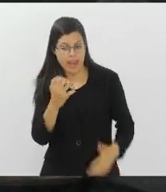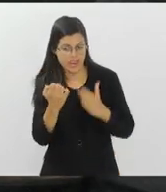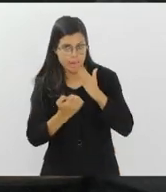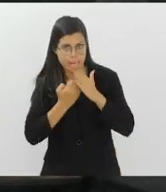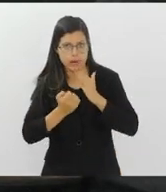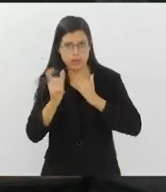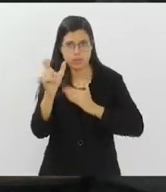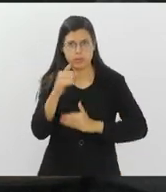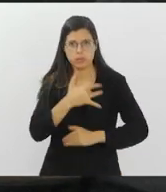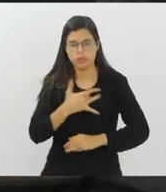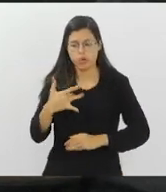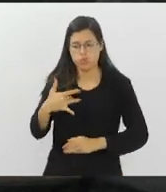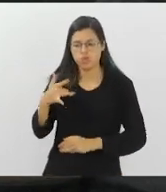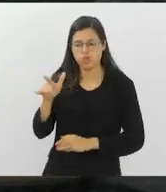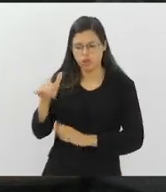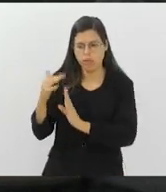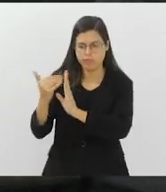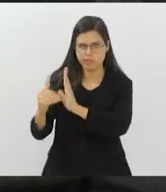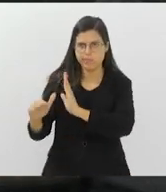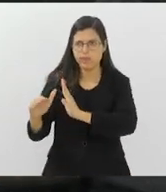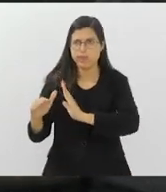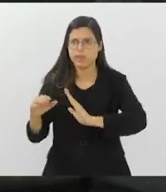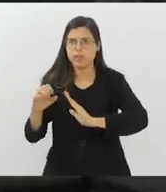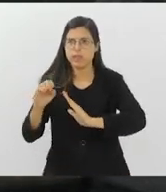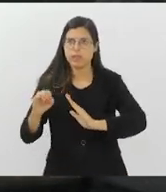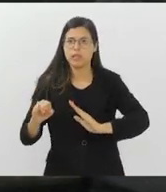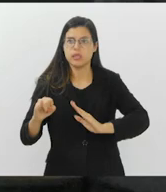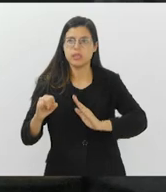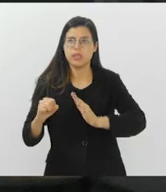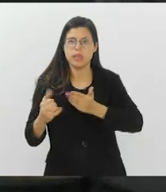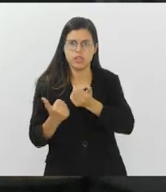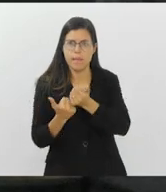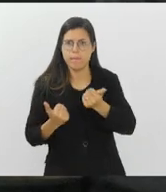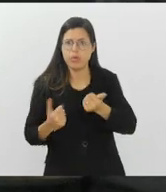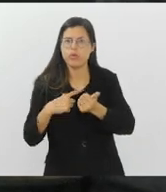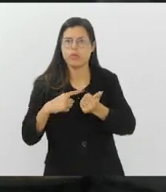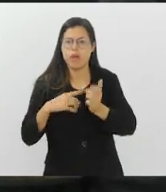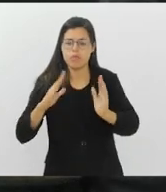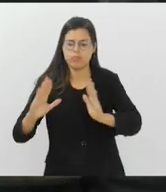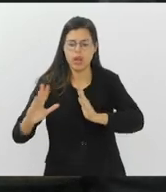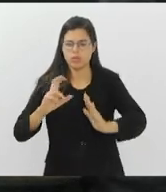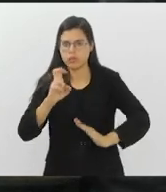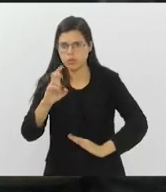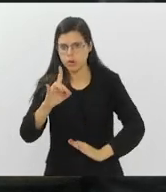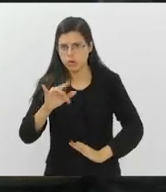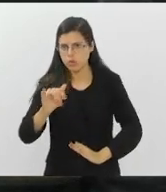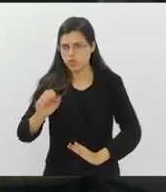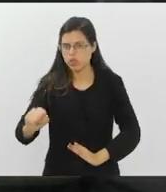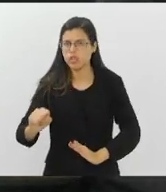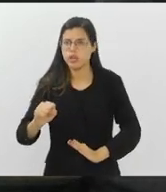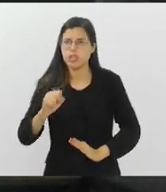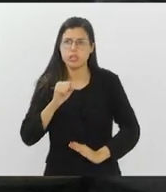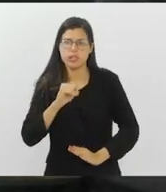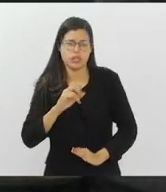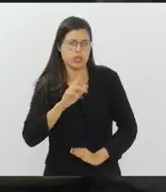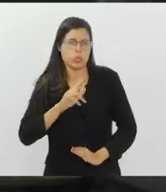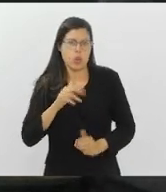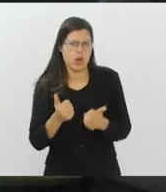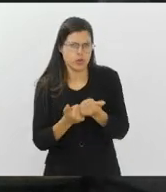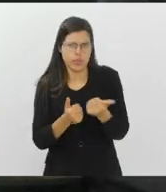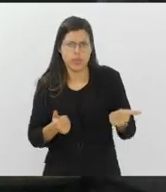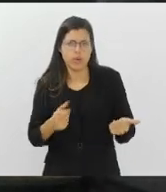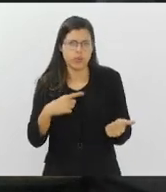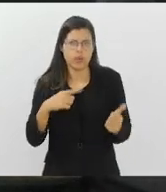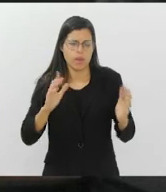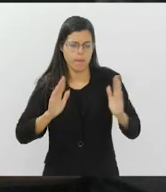for questões assistenciais, ela tem um prazo de 5 dias para dar essa resposta, se for questões não assistenciais, ela tem um prazo de até